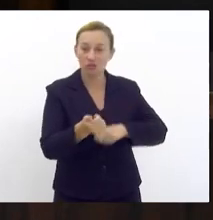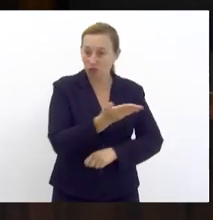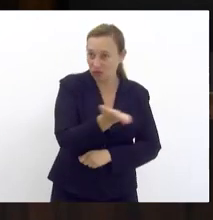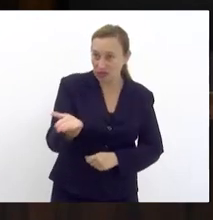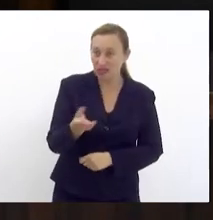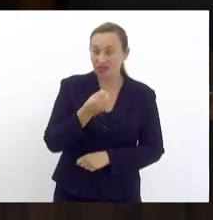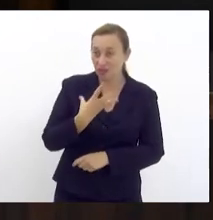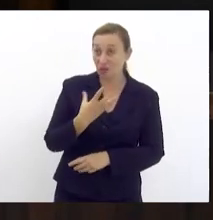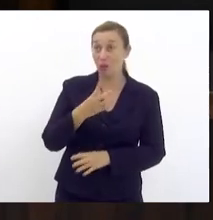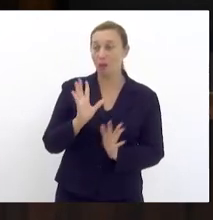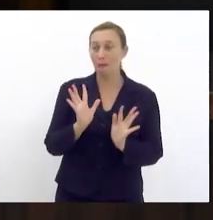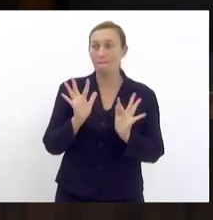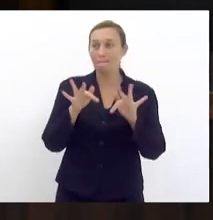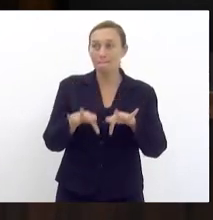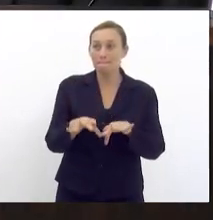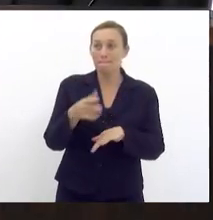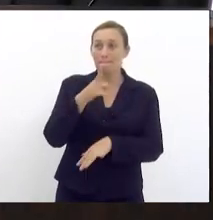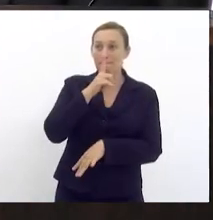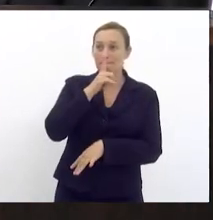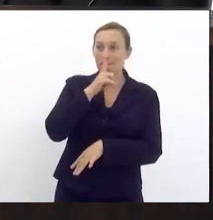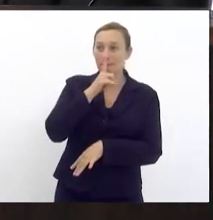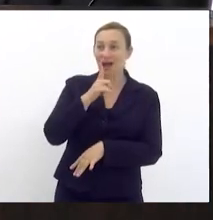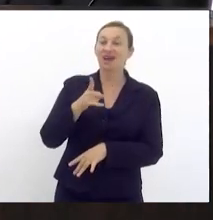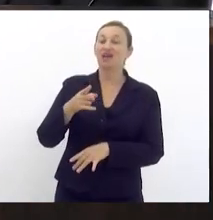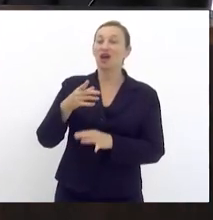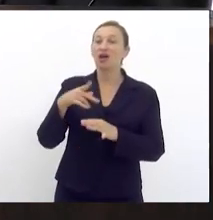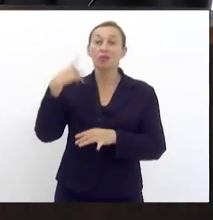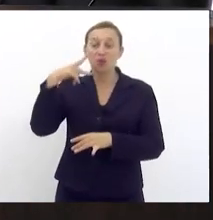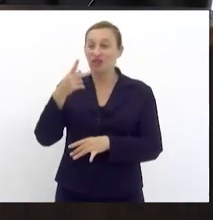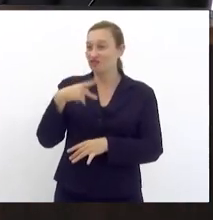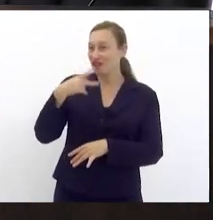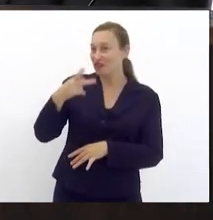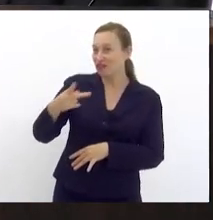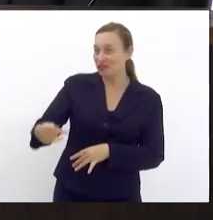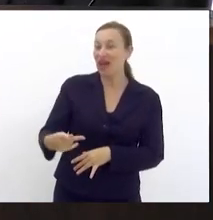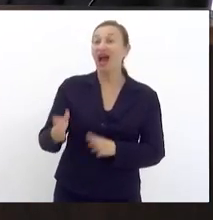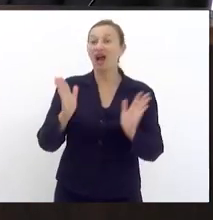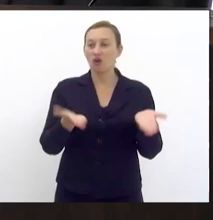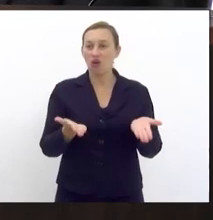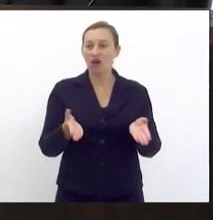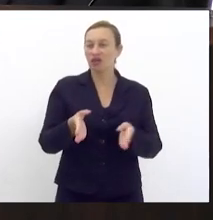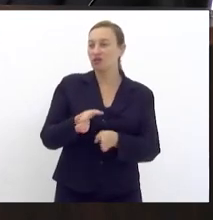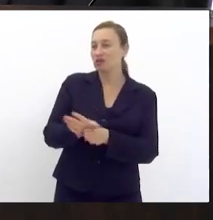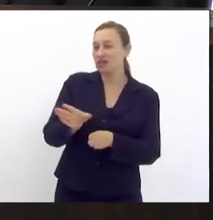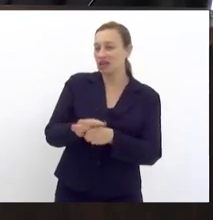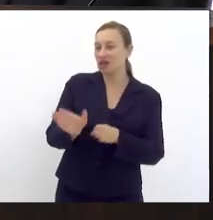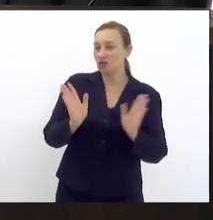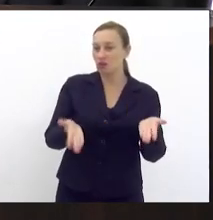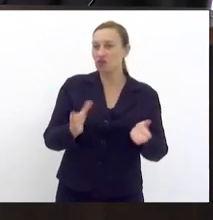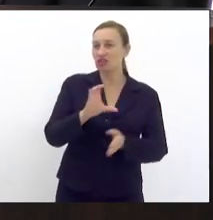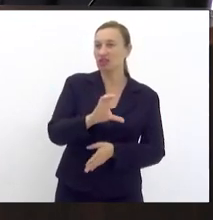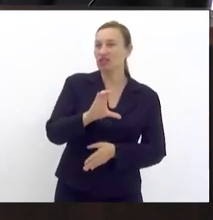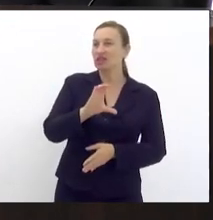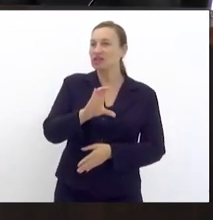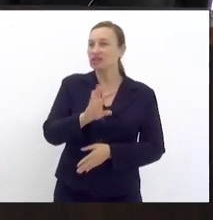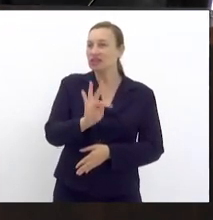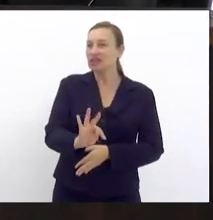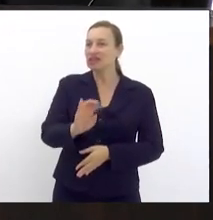Vou deixar ele falar aqui, porque político fala muito, né? Então vou deixar o nosso nobre conselheiro falar.